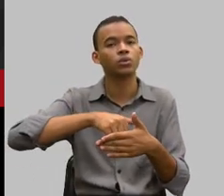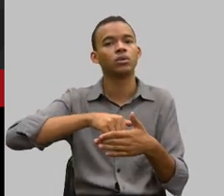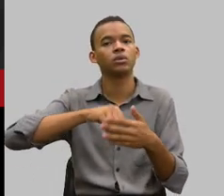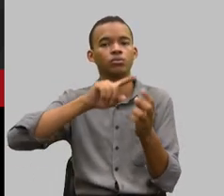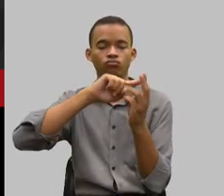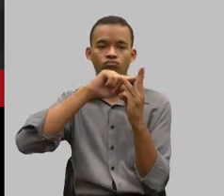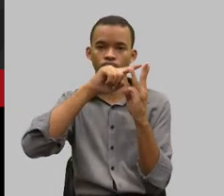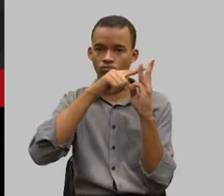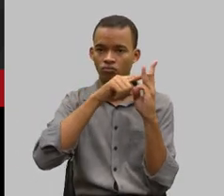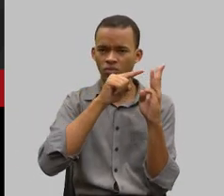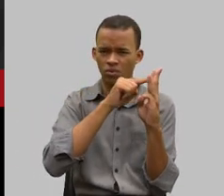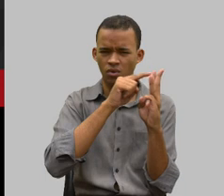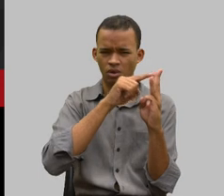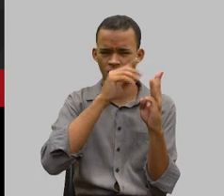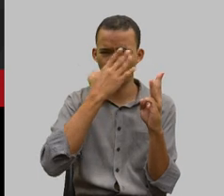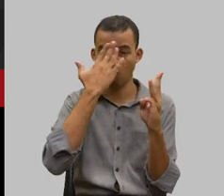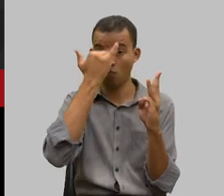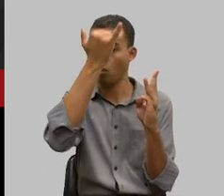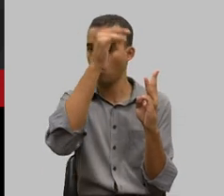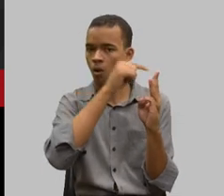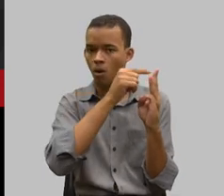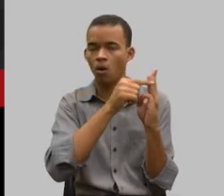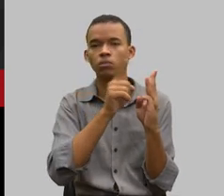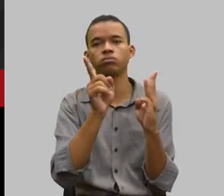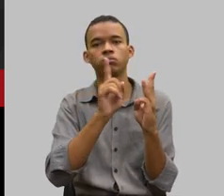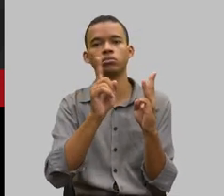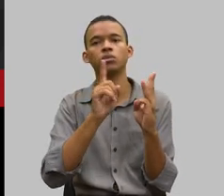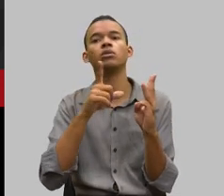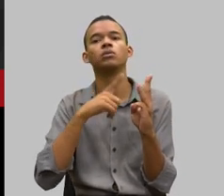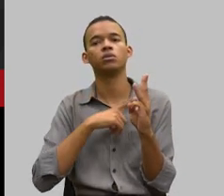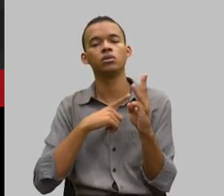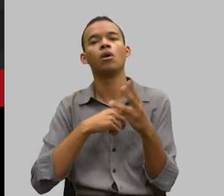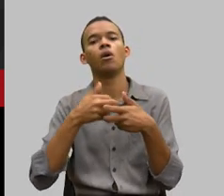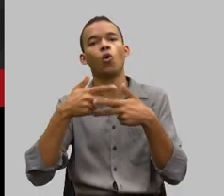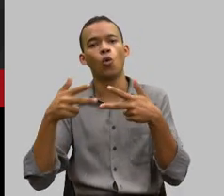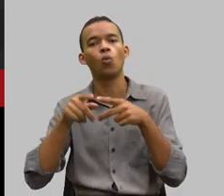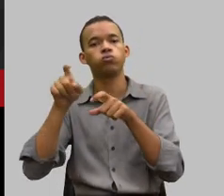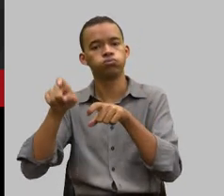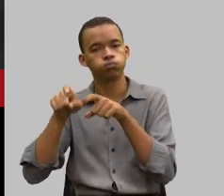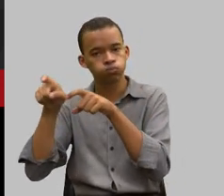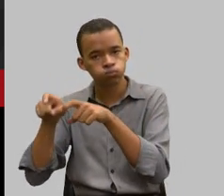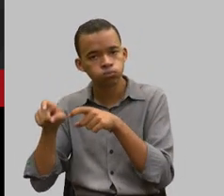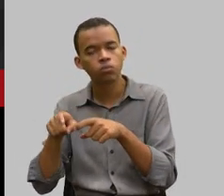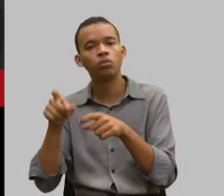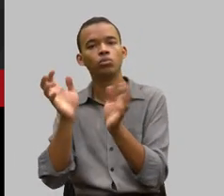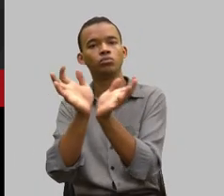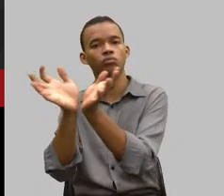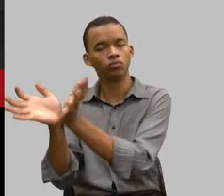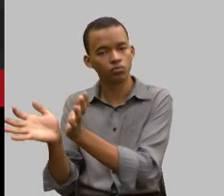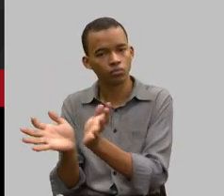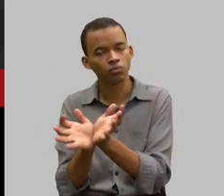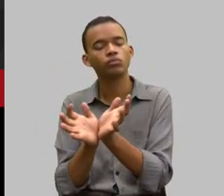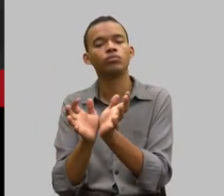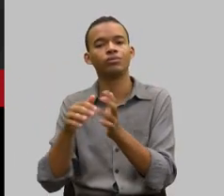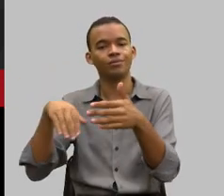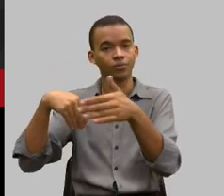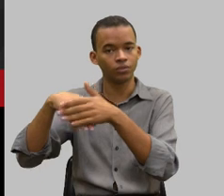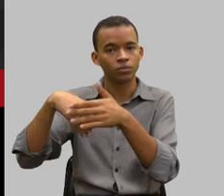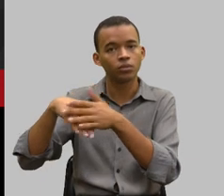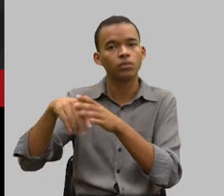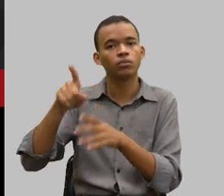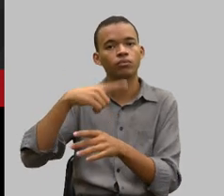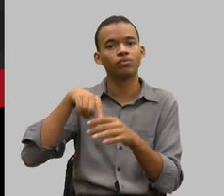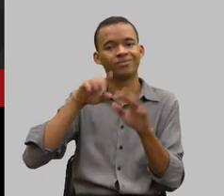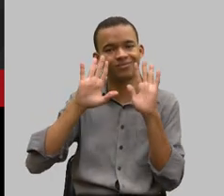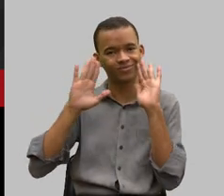clubes de Belo Horizonte então a gente quer democratizar isso pro interior isso vem gerando negócios gerando eh uma série de outros